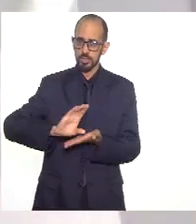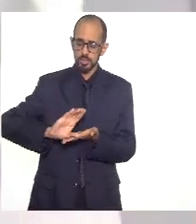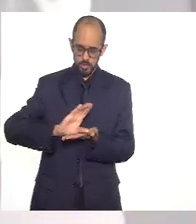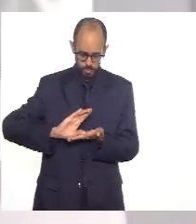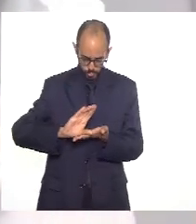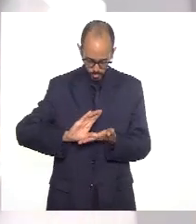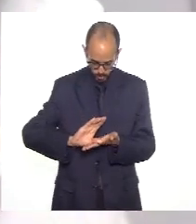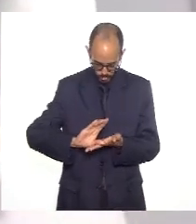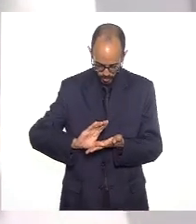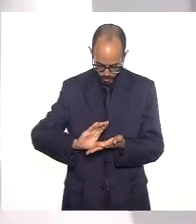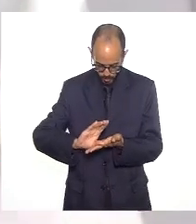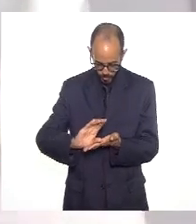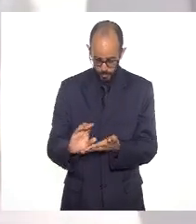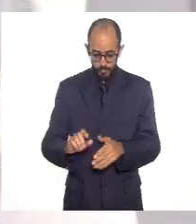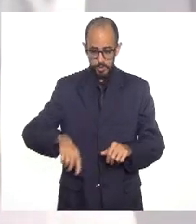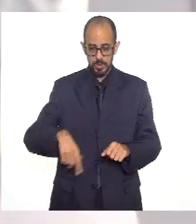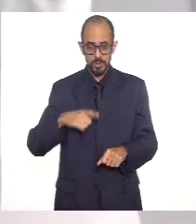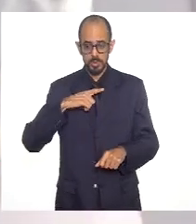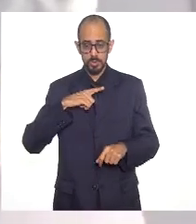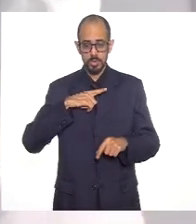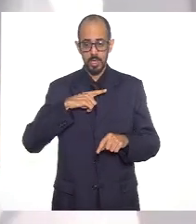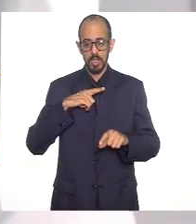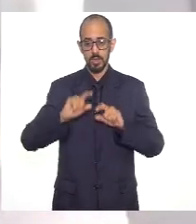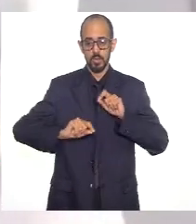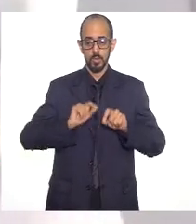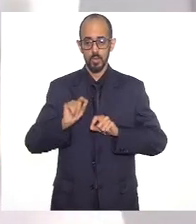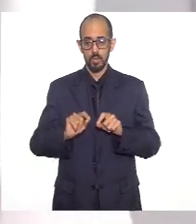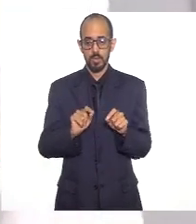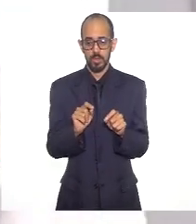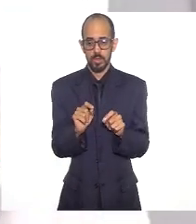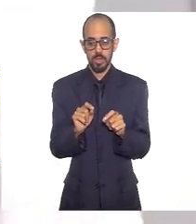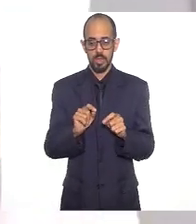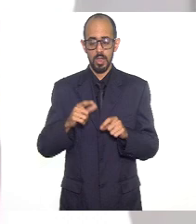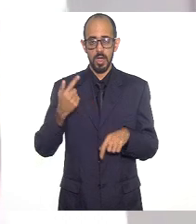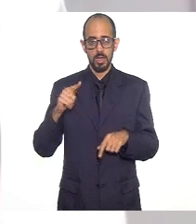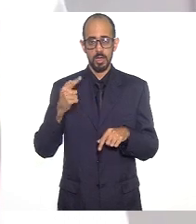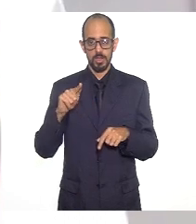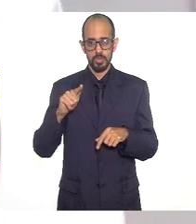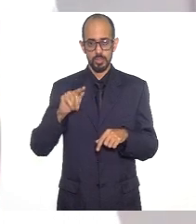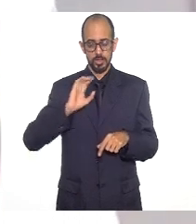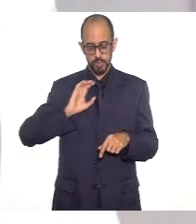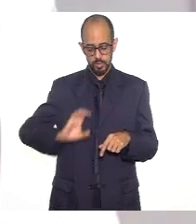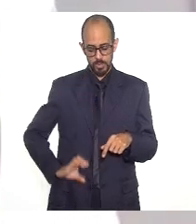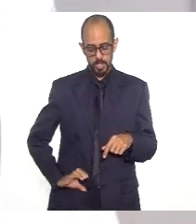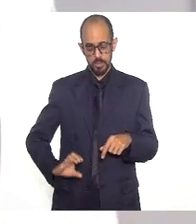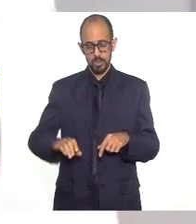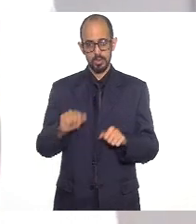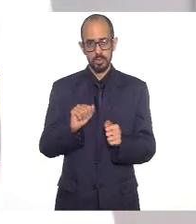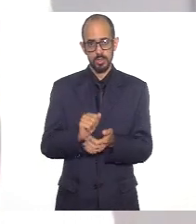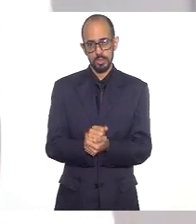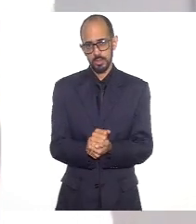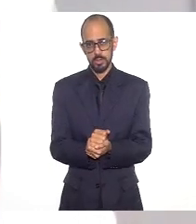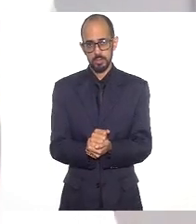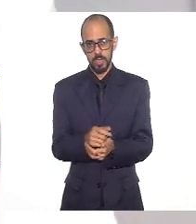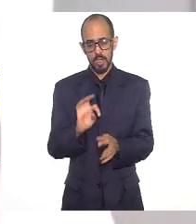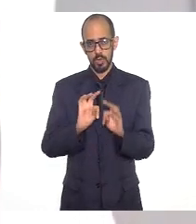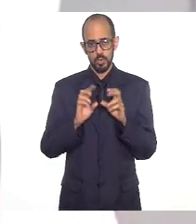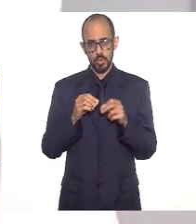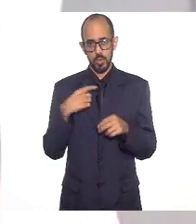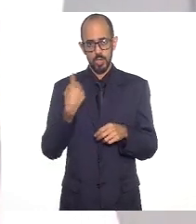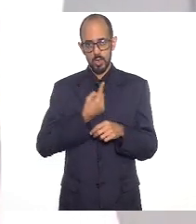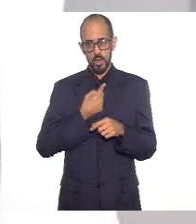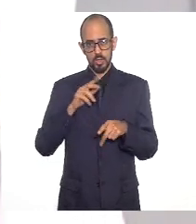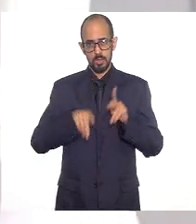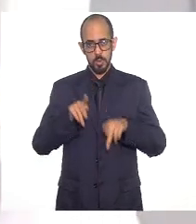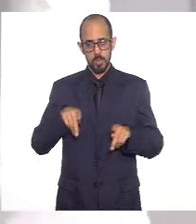só, eles trazem consigo a garantia da cidadania para todos os nossos, para toda a nossa